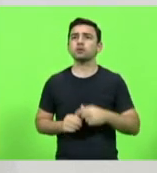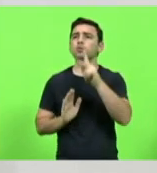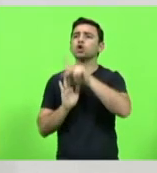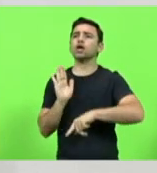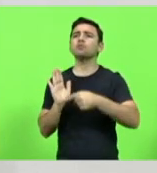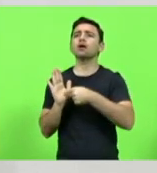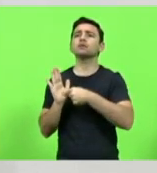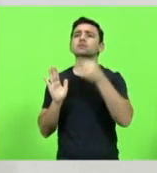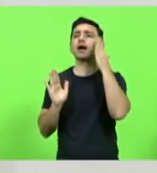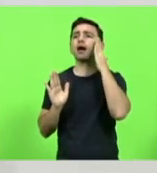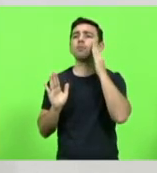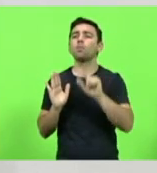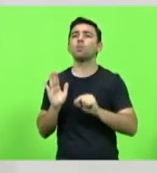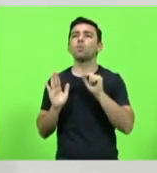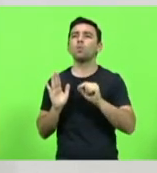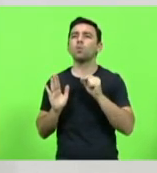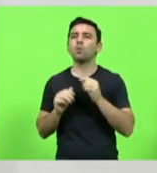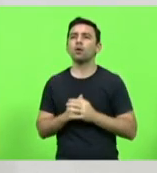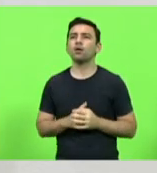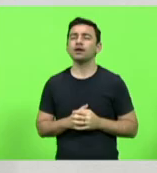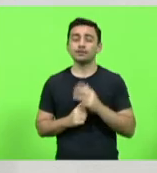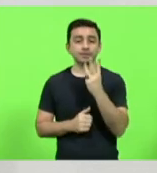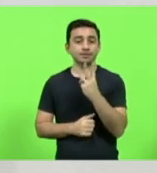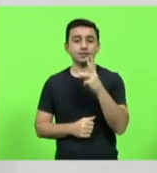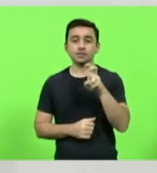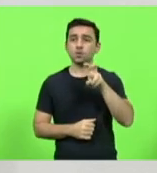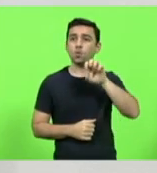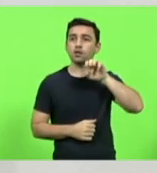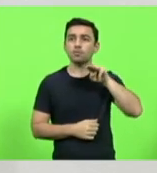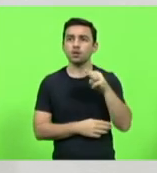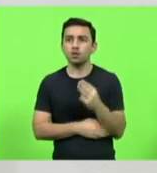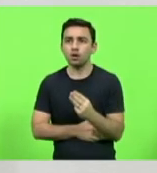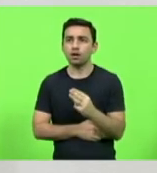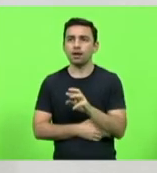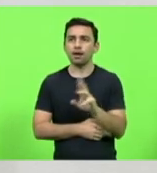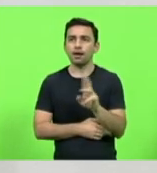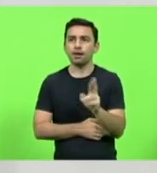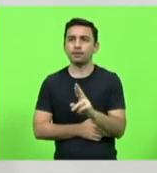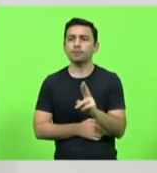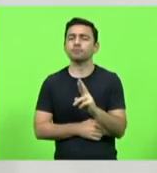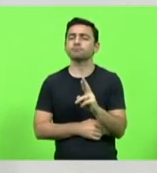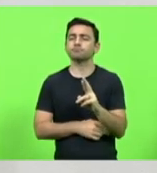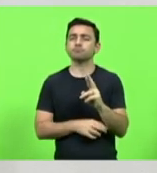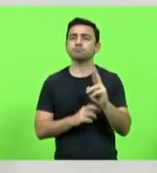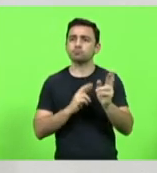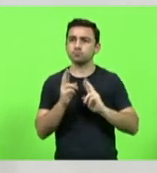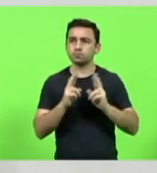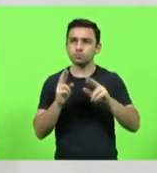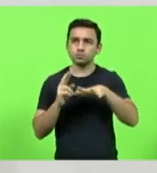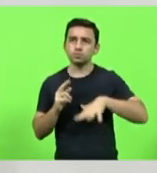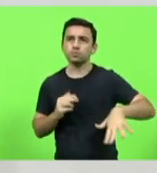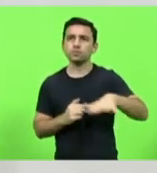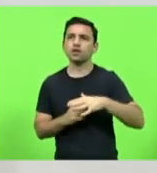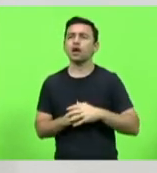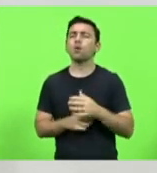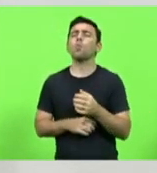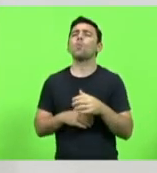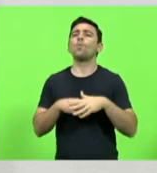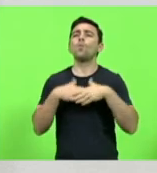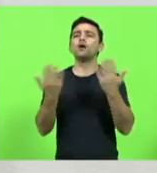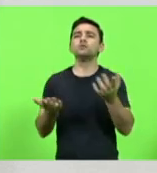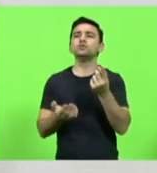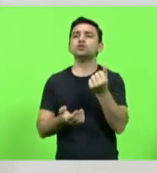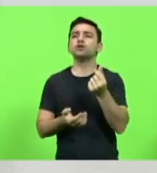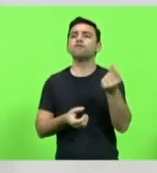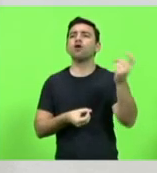Que agora são 350 milhões de reais para investir em BRs em Santa Catarina. Quando que a gente vai receber esse recurso de